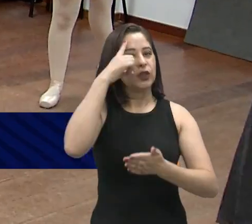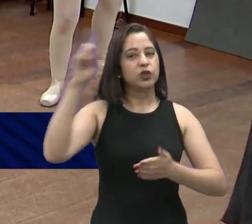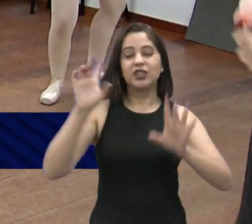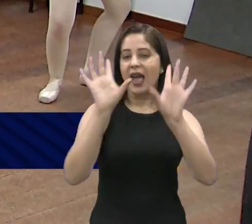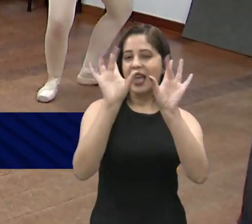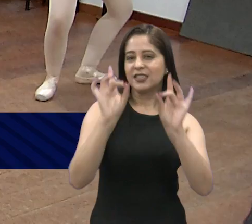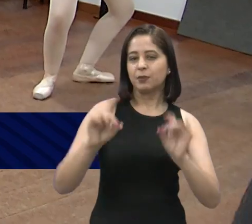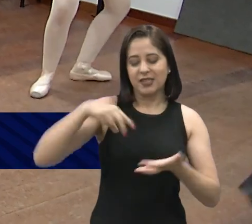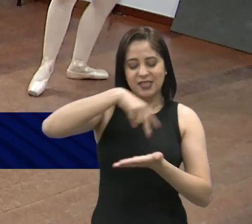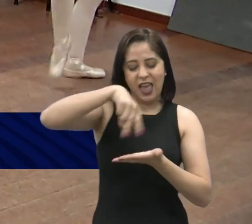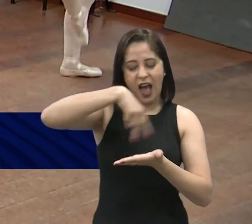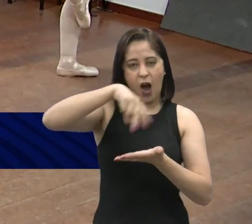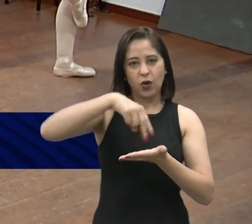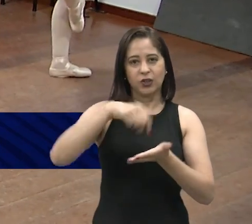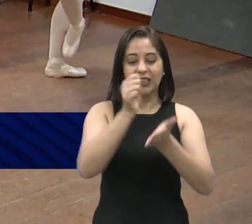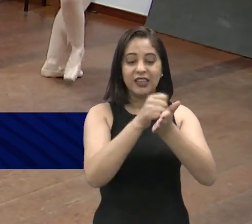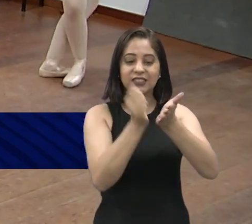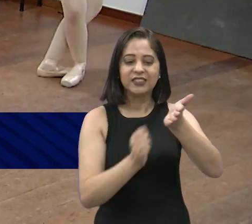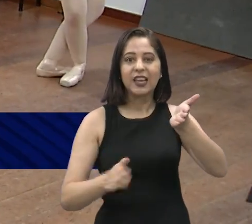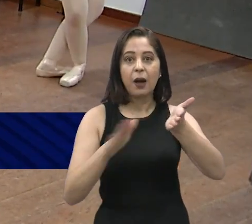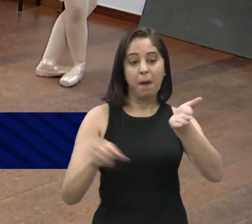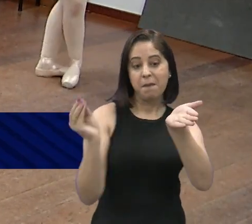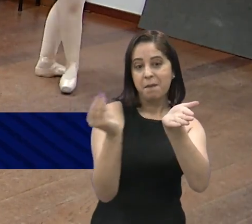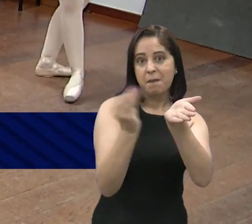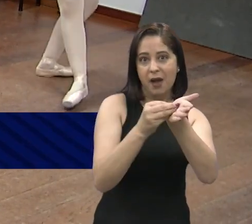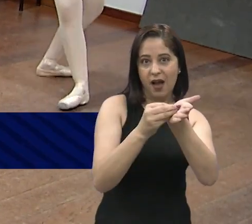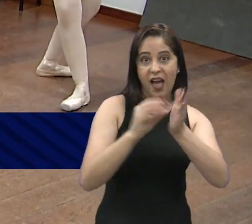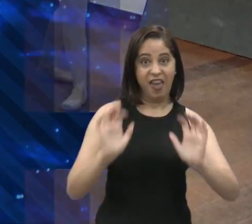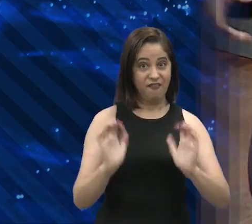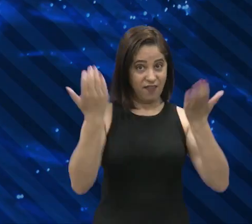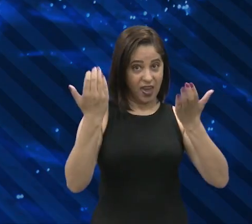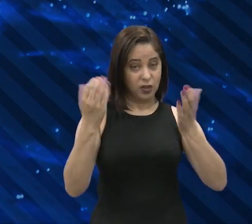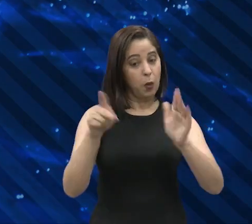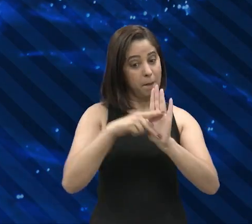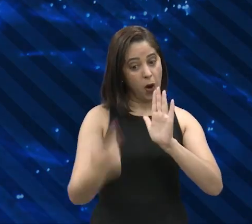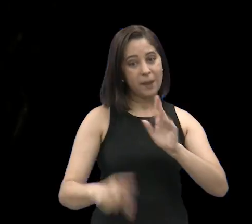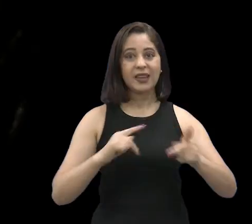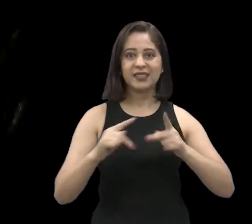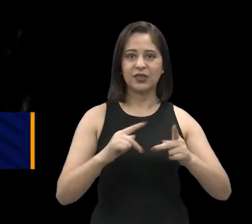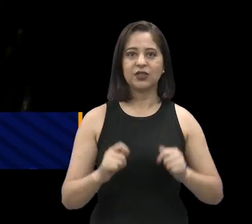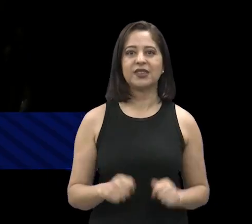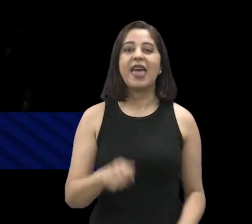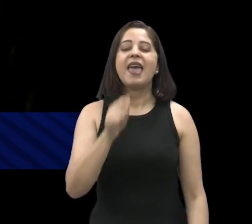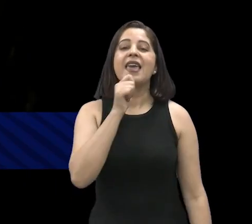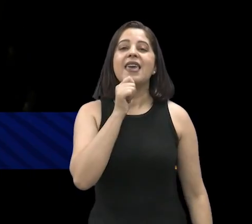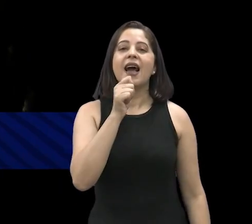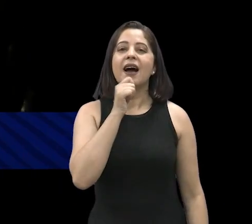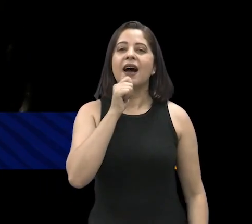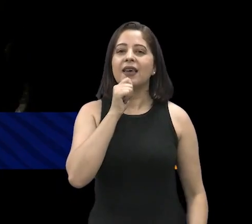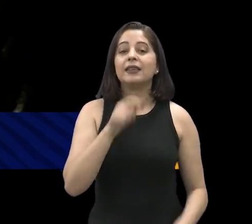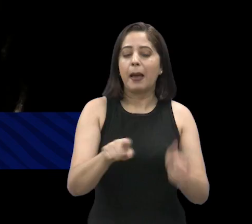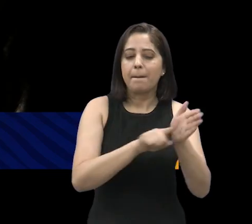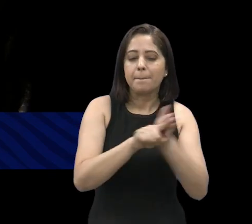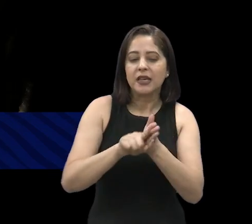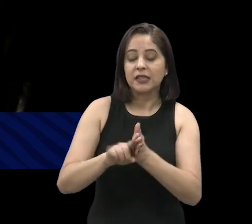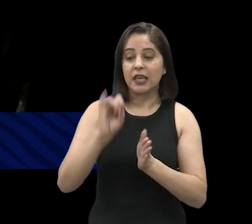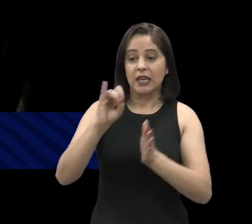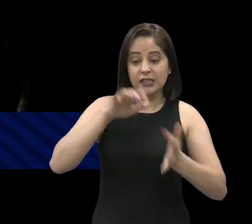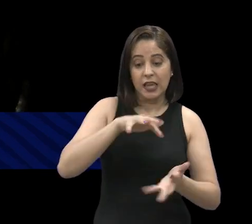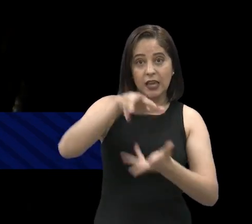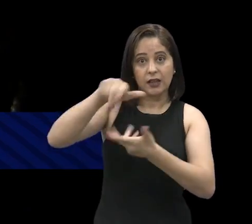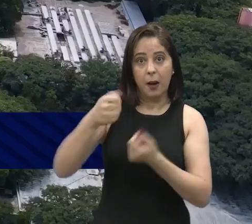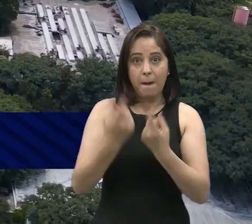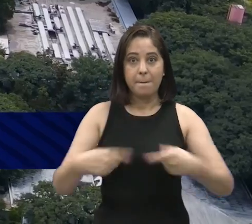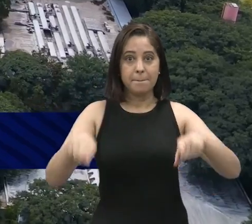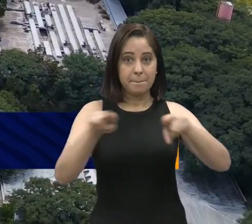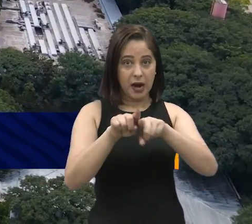no calendário oficial de festas e comemorações da cidade. E ainda estudo internacional realizado em